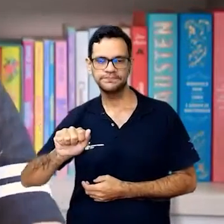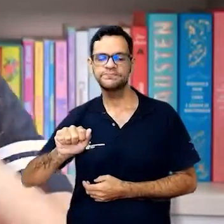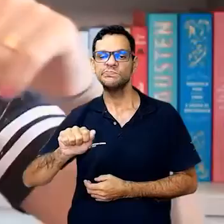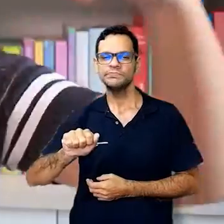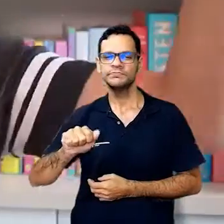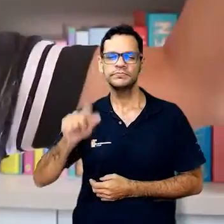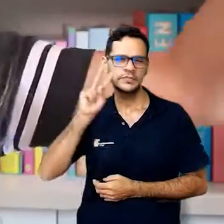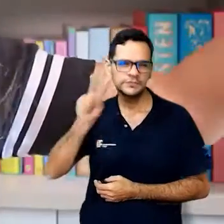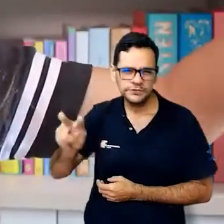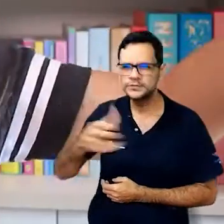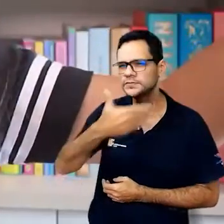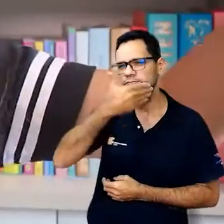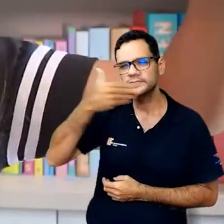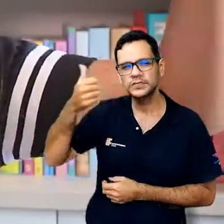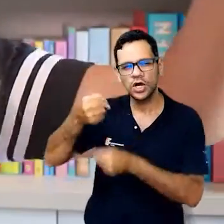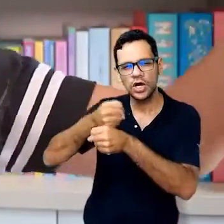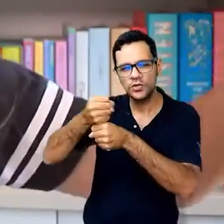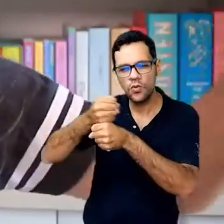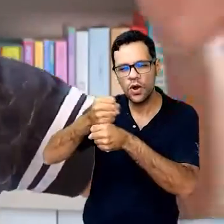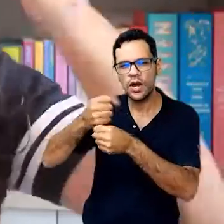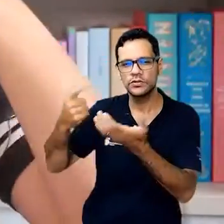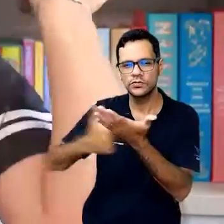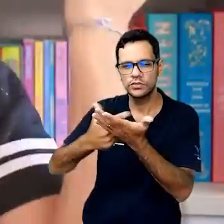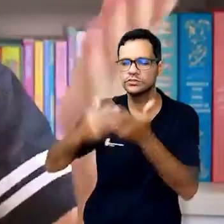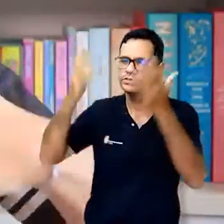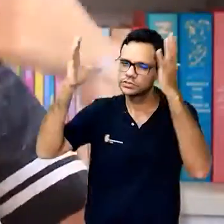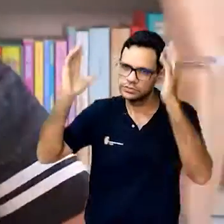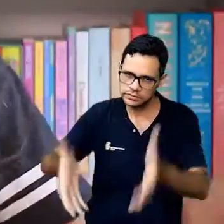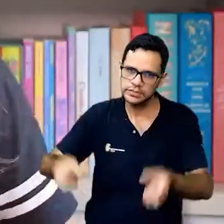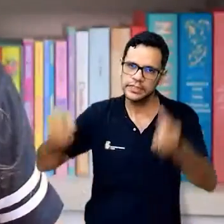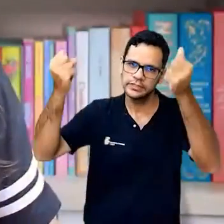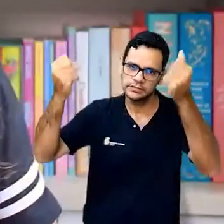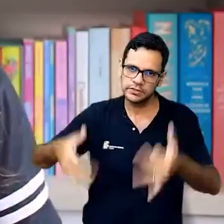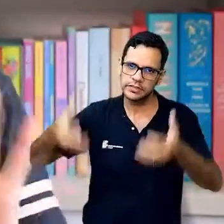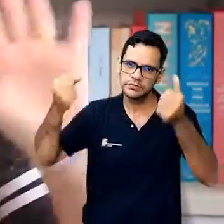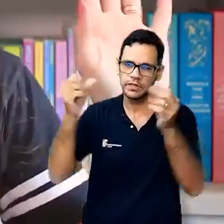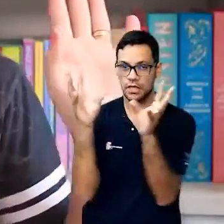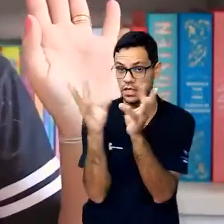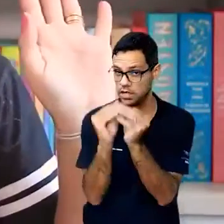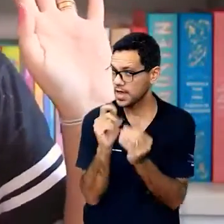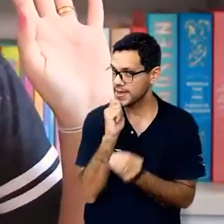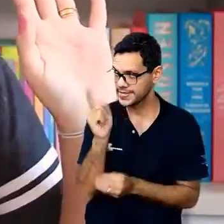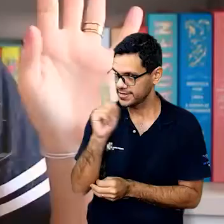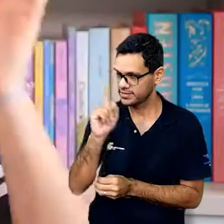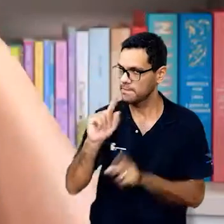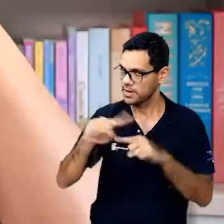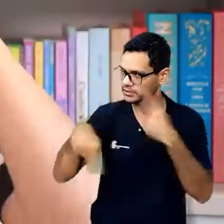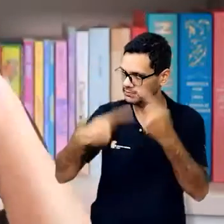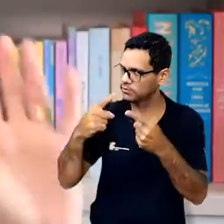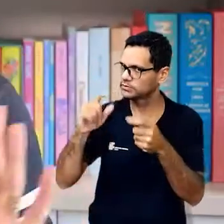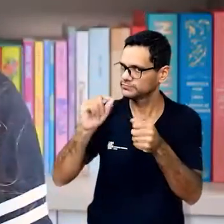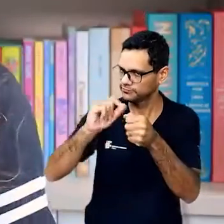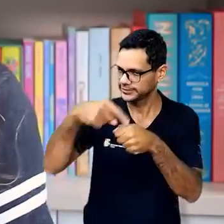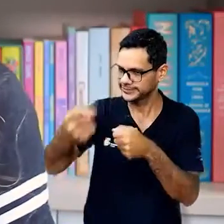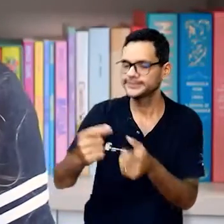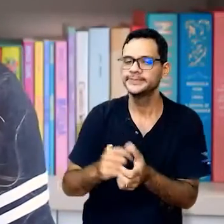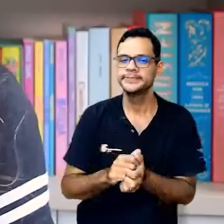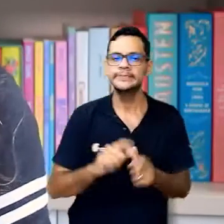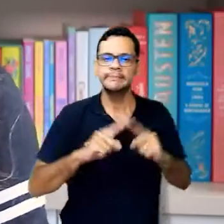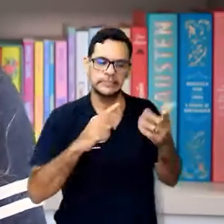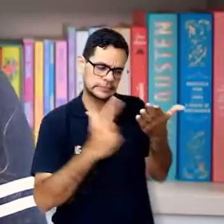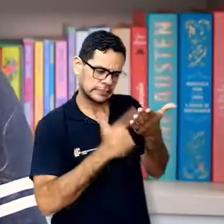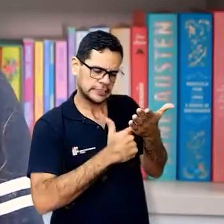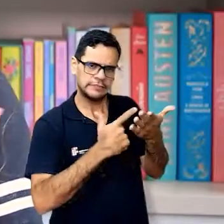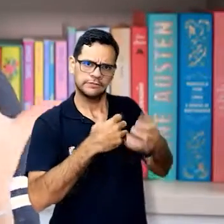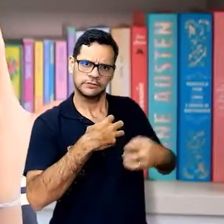esse livro no meu vídeo de melhores do ano, de 2019 e tal, e eu já falei um monte também, só não fiz resenha aqui no canal, né? Tô devendo. Mas esse é um